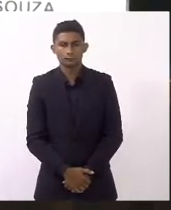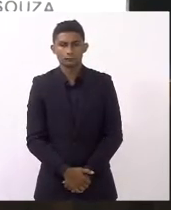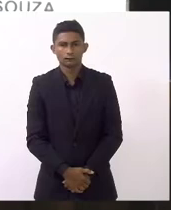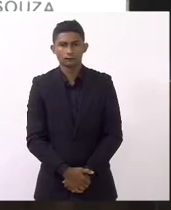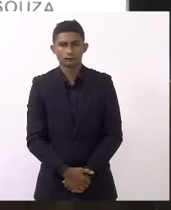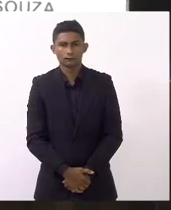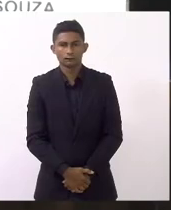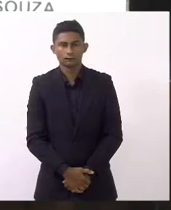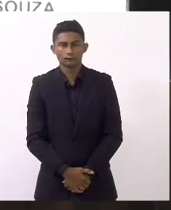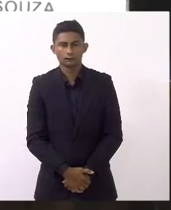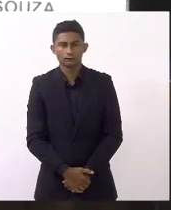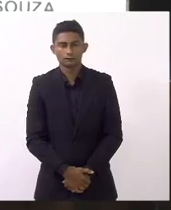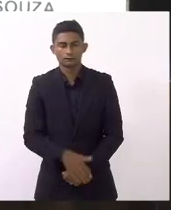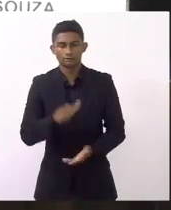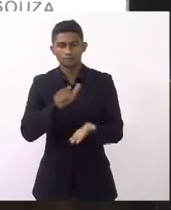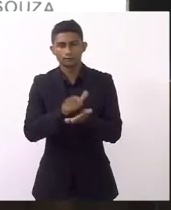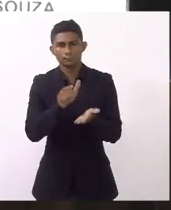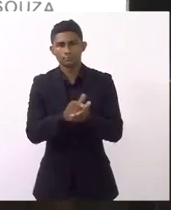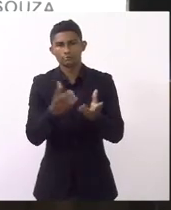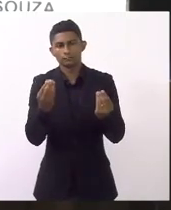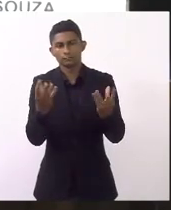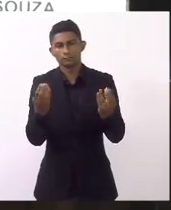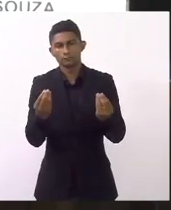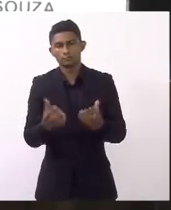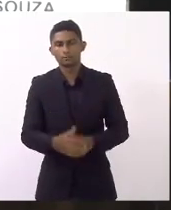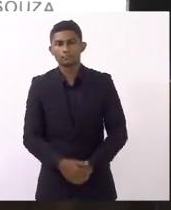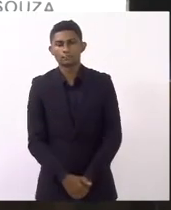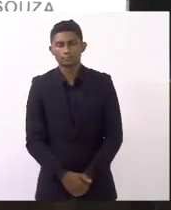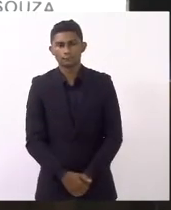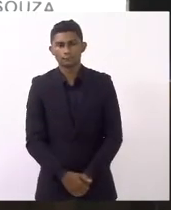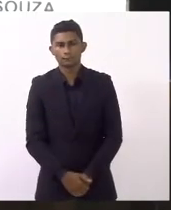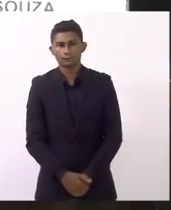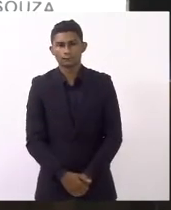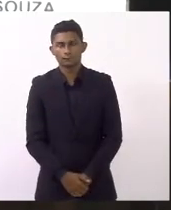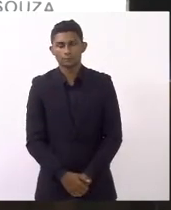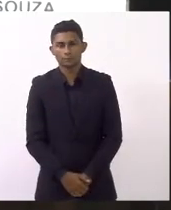amanhã agente é tão um papel tantas homenagens